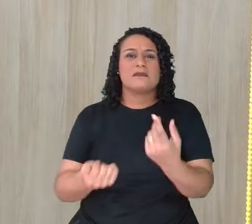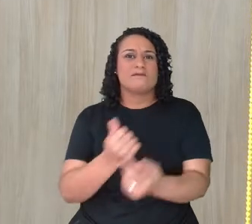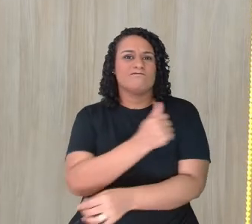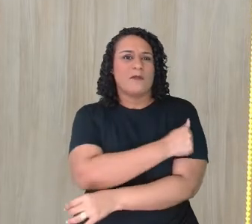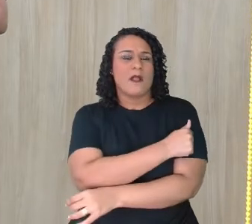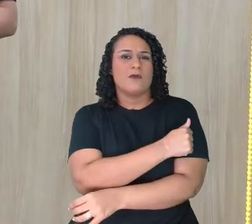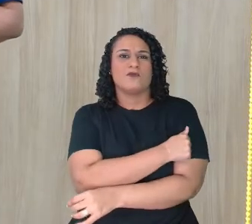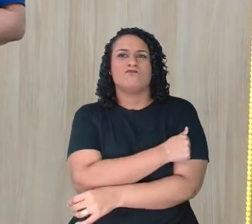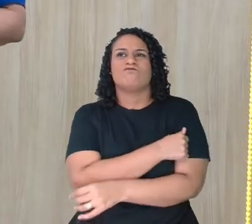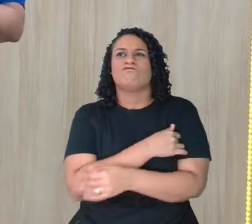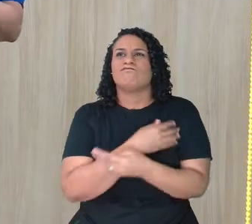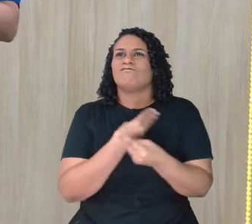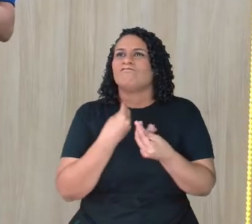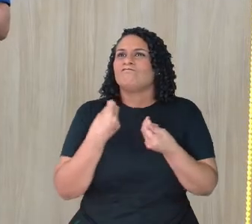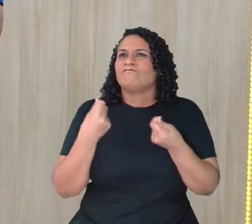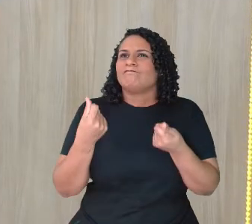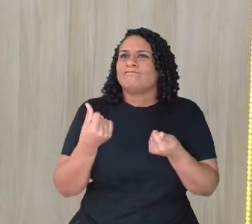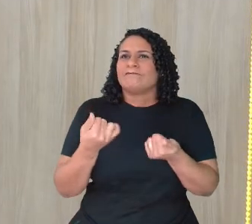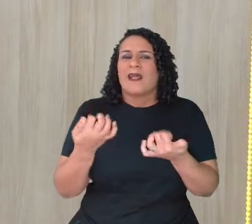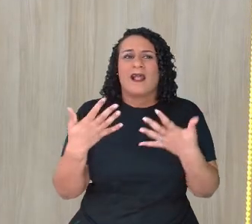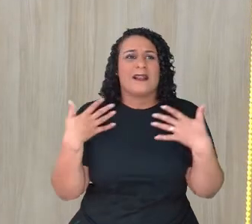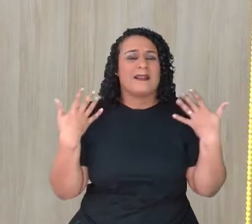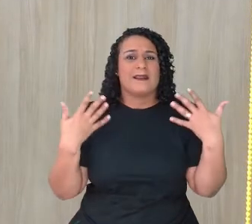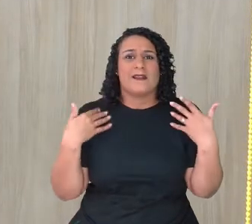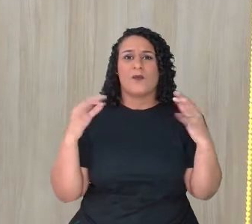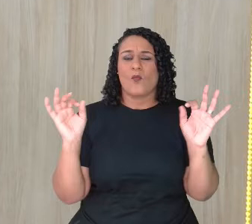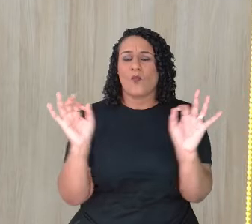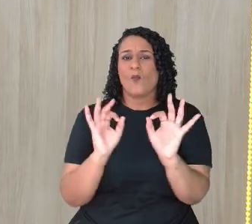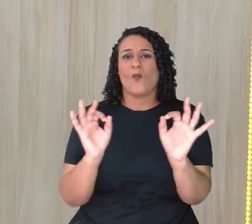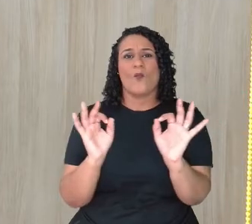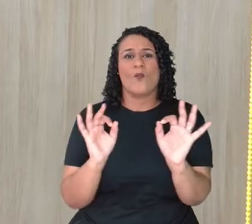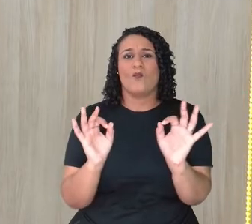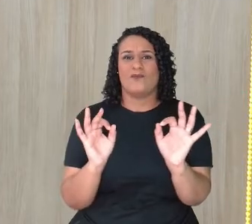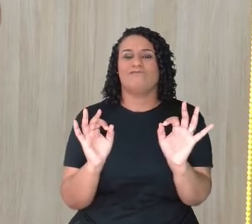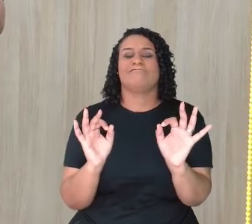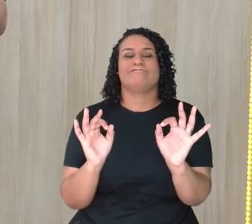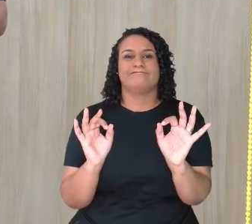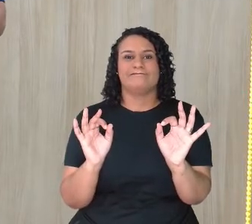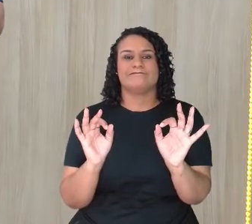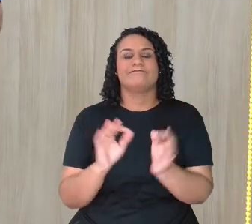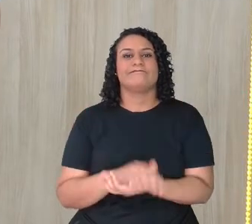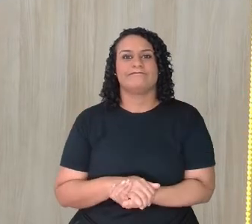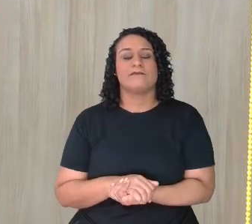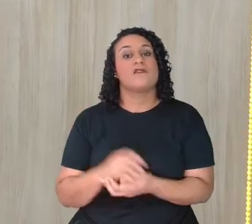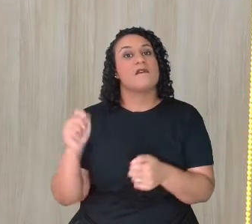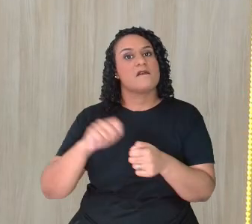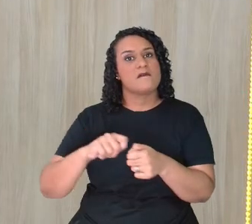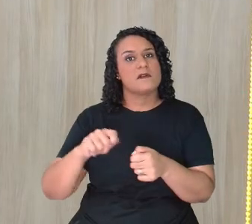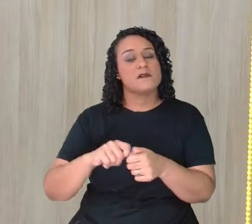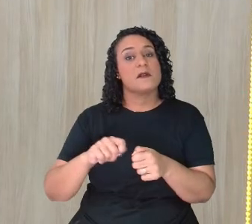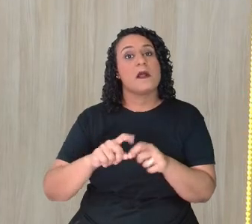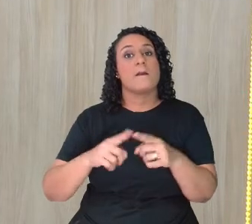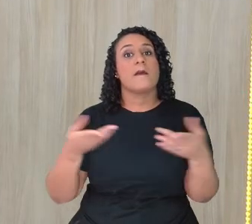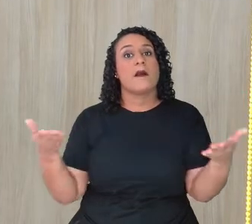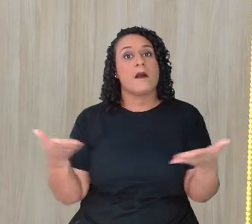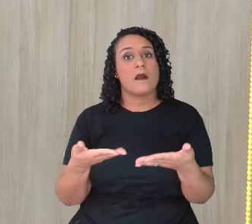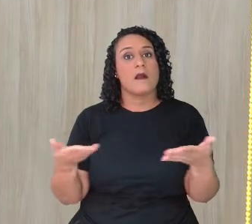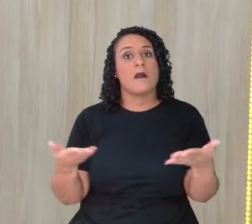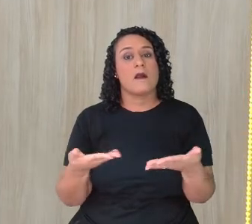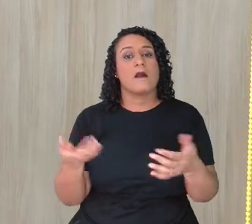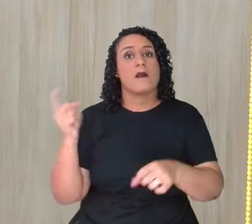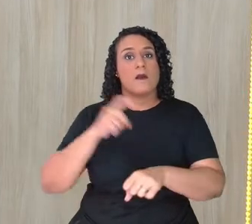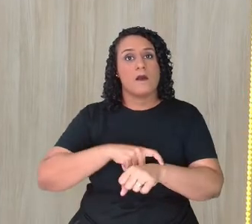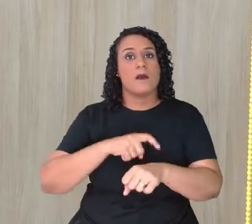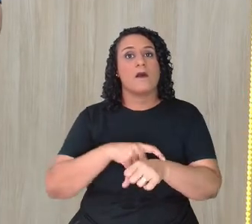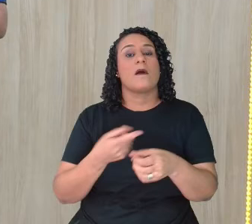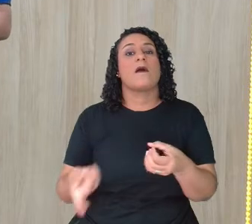é, com esse processo de ensino e aprendizagem. E aí vamos fazendo o que dá, não é? Mas agora é hora de